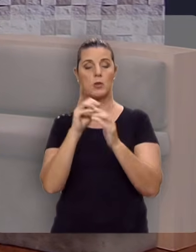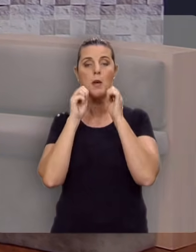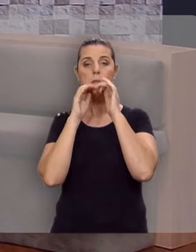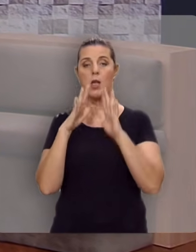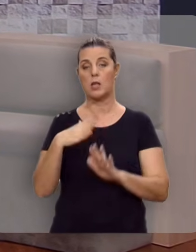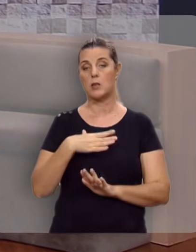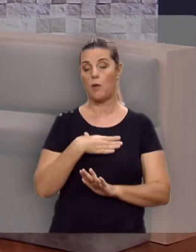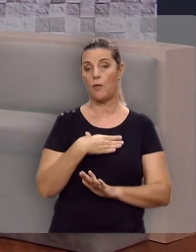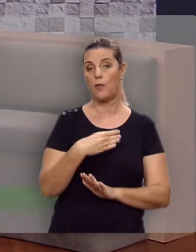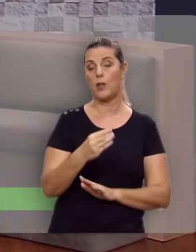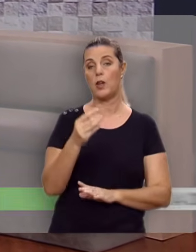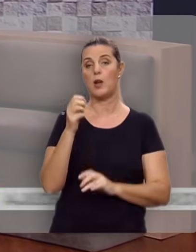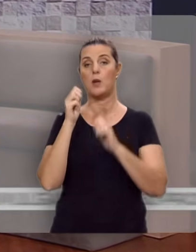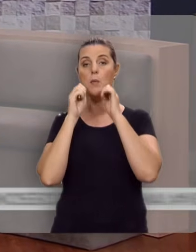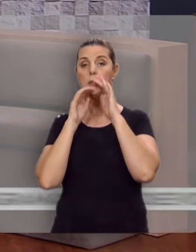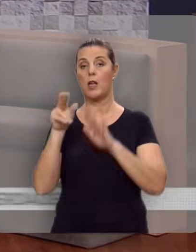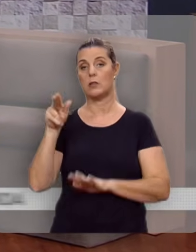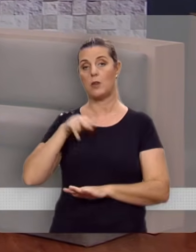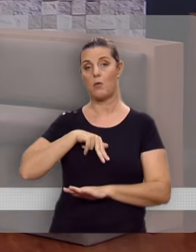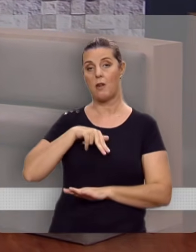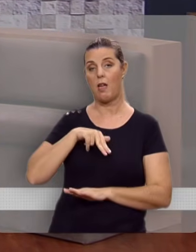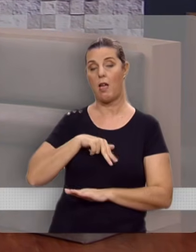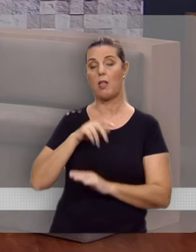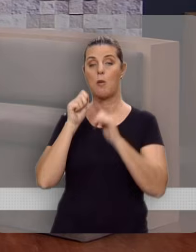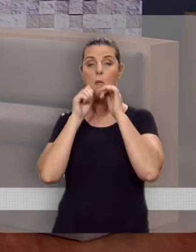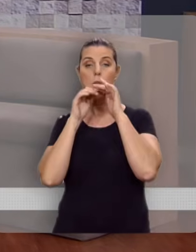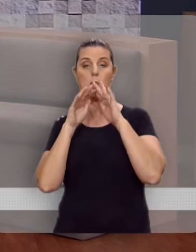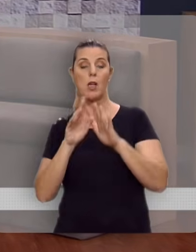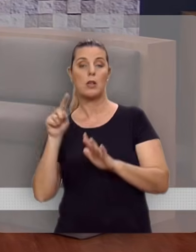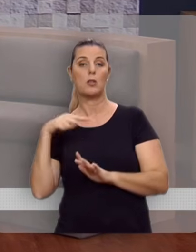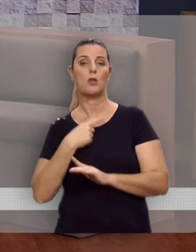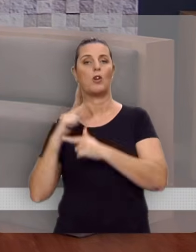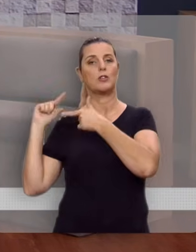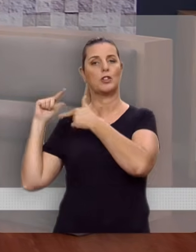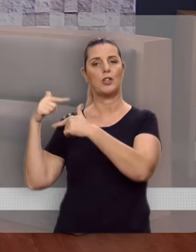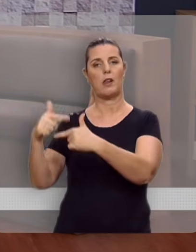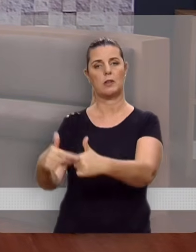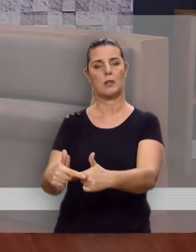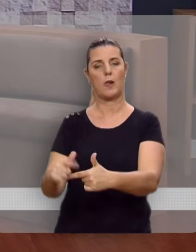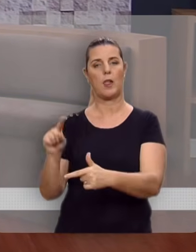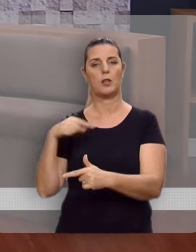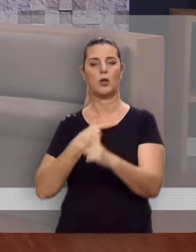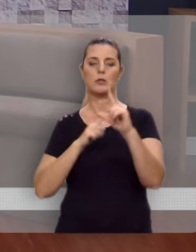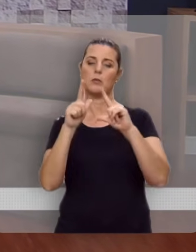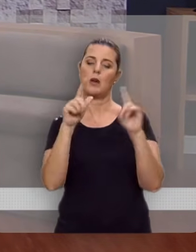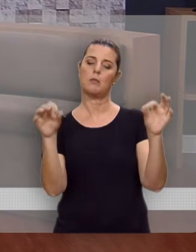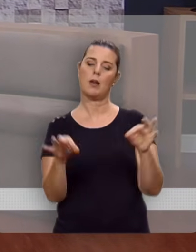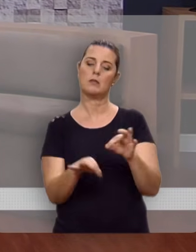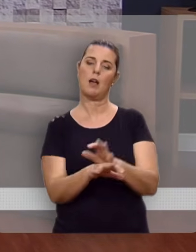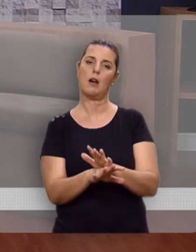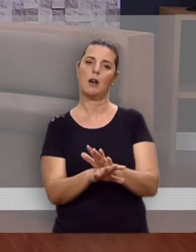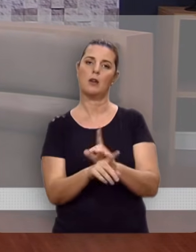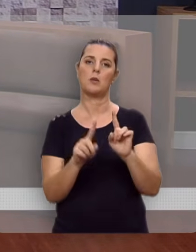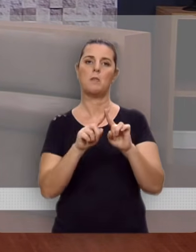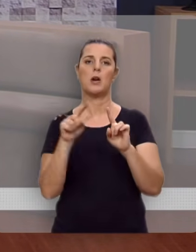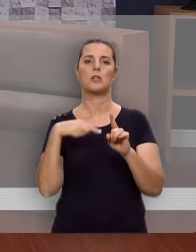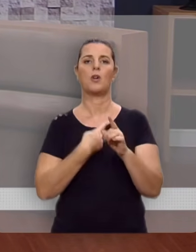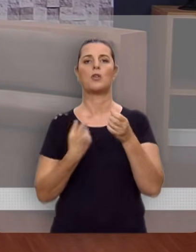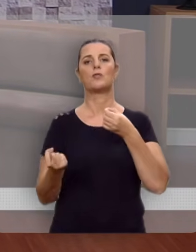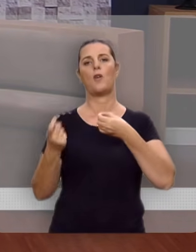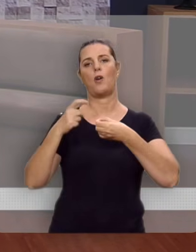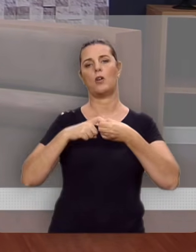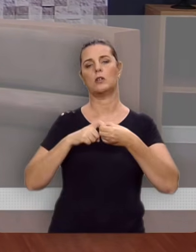seus filhos, uma bênção para os seus netos, uma bênção para a nossa geração. Nosso programa está encerrando, mas